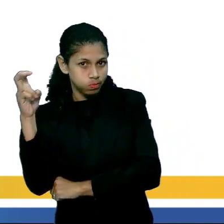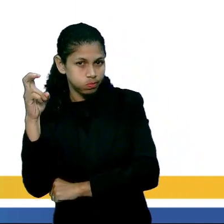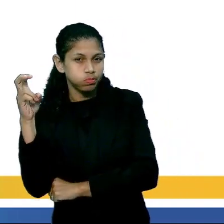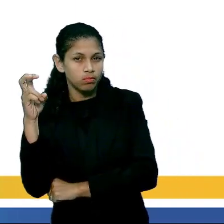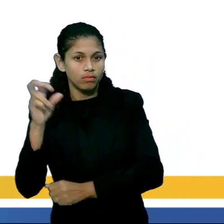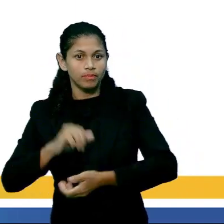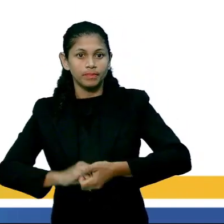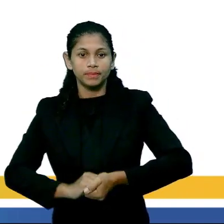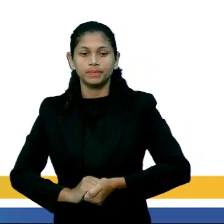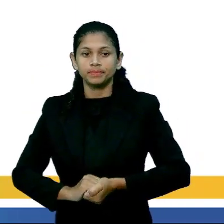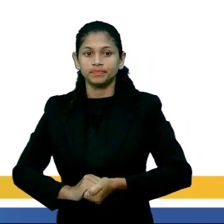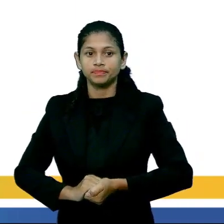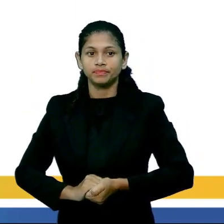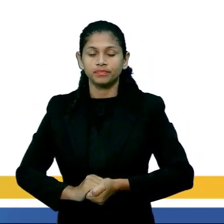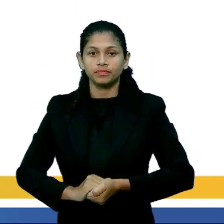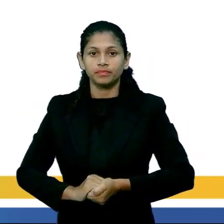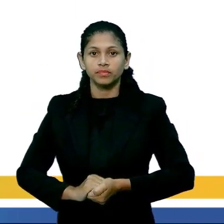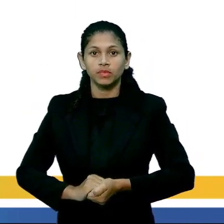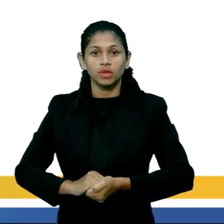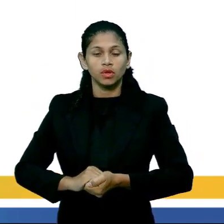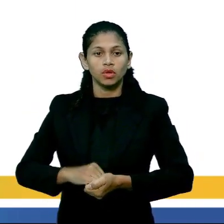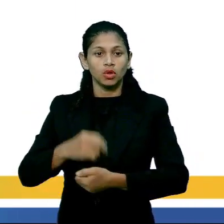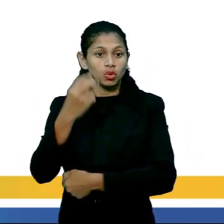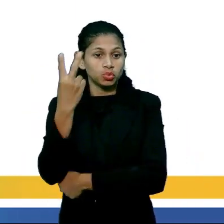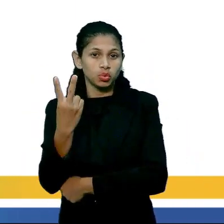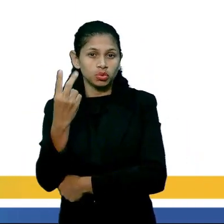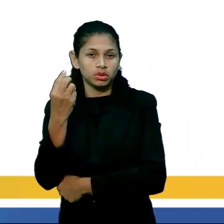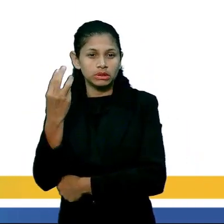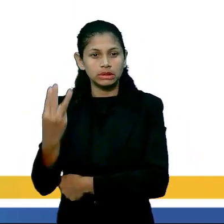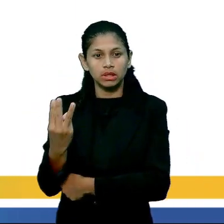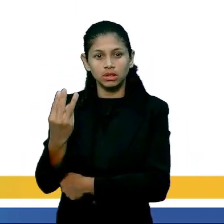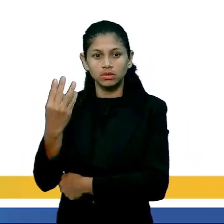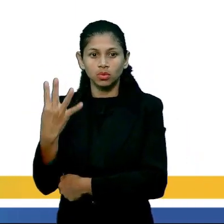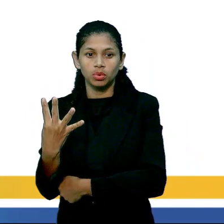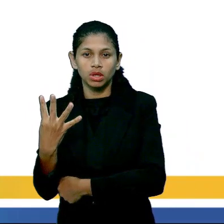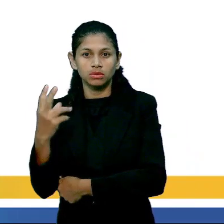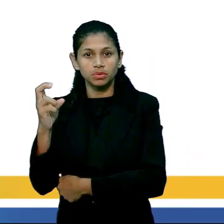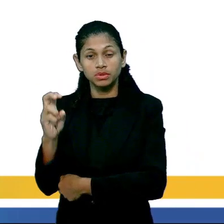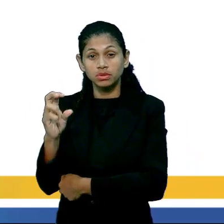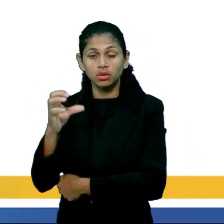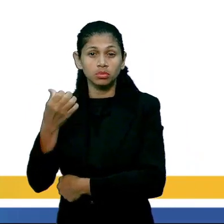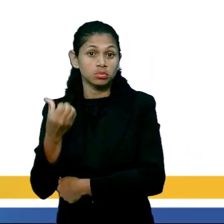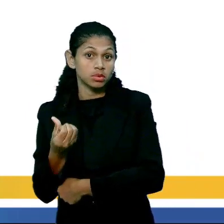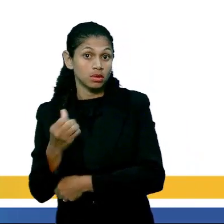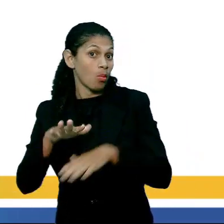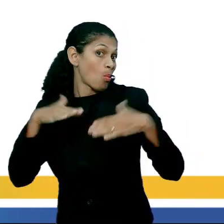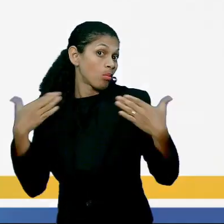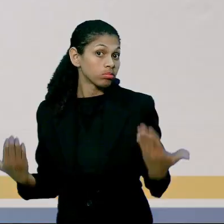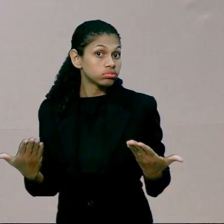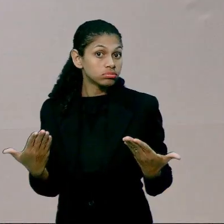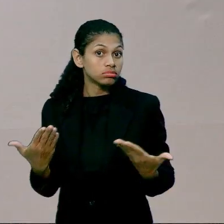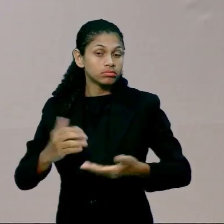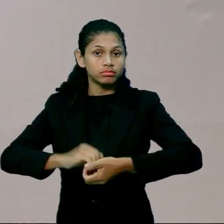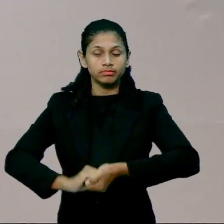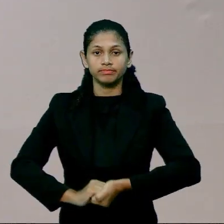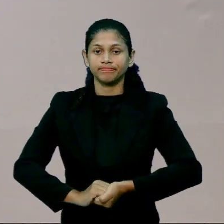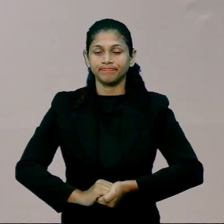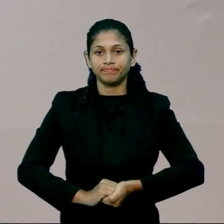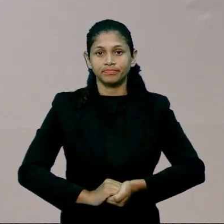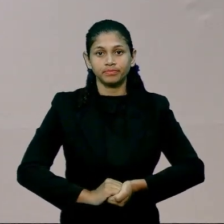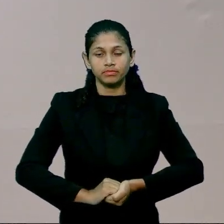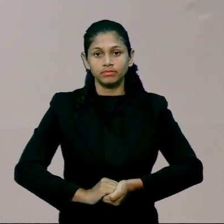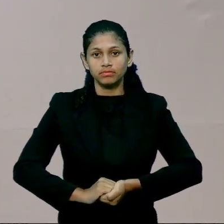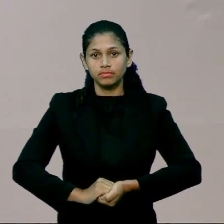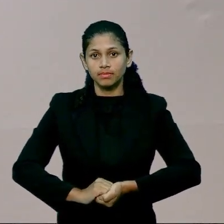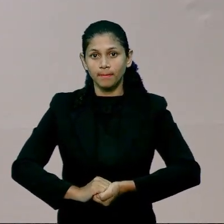as letras a da letra a letra e dois três quatro cinco ou seis E